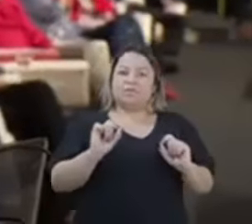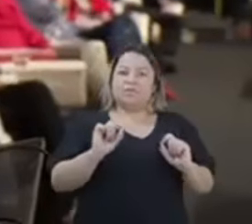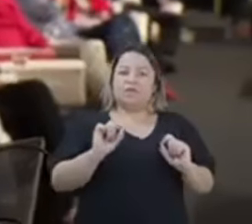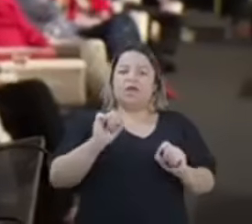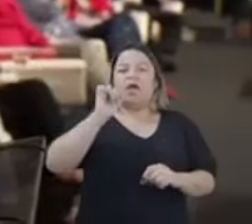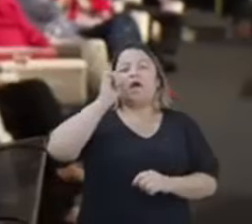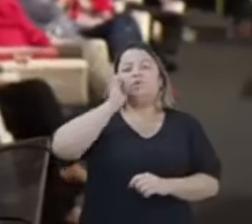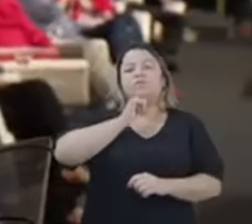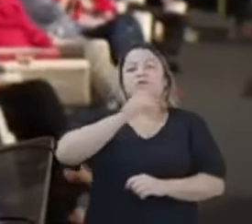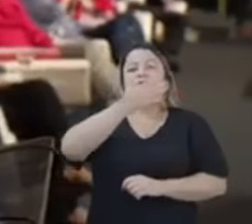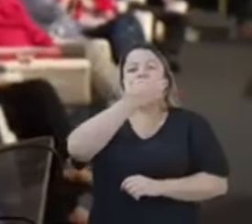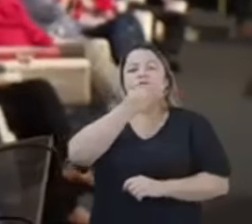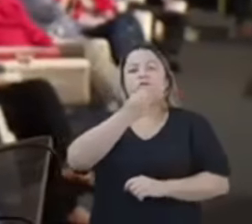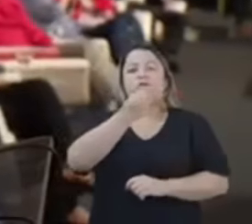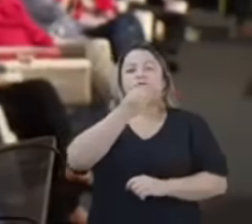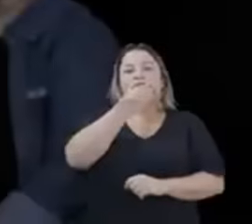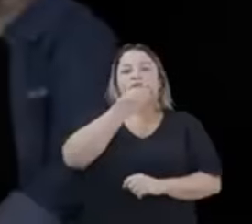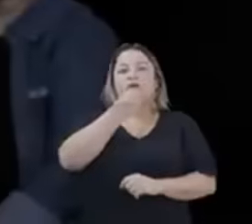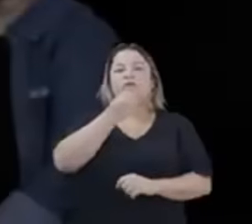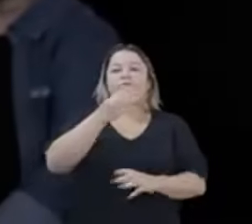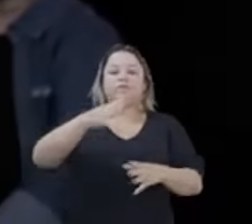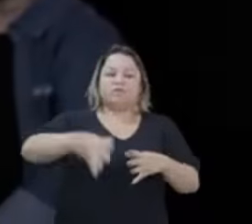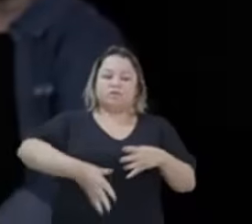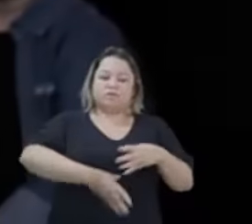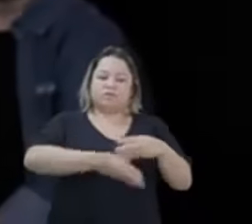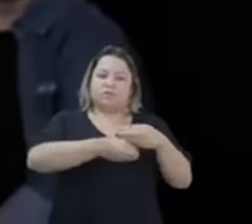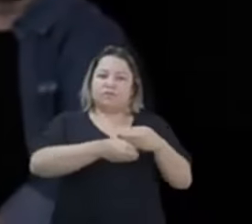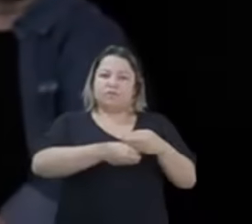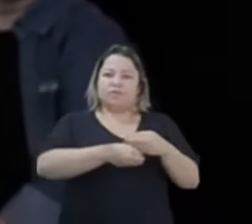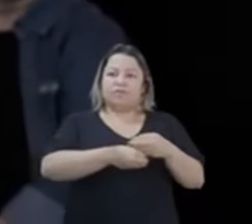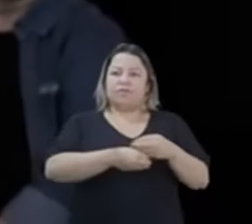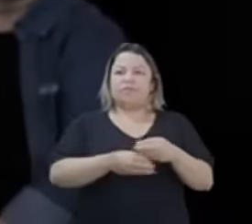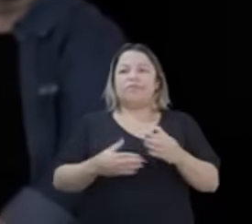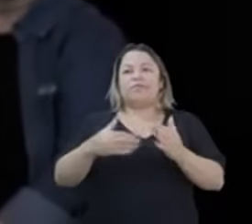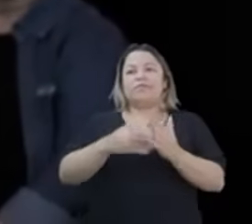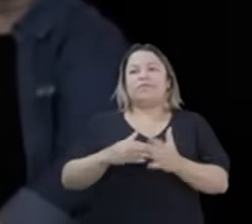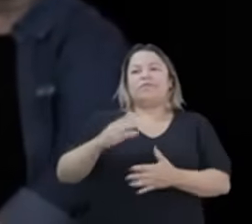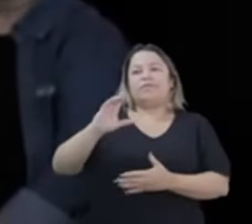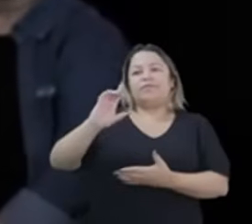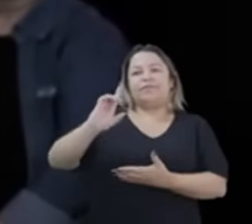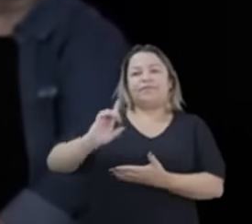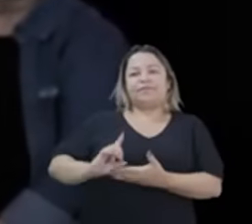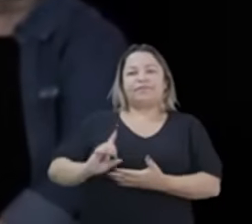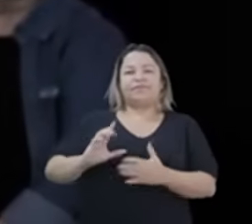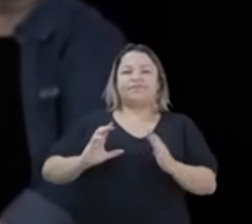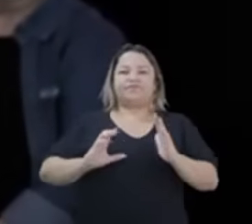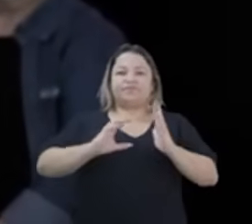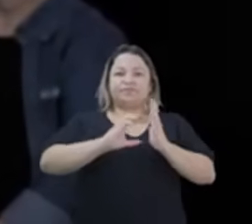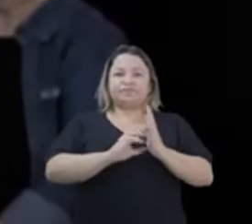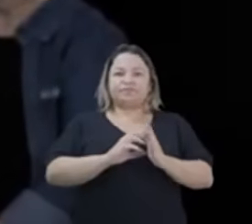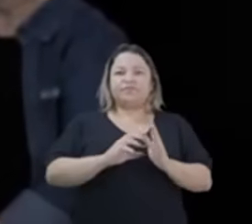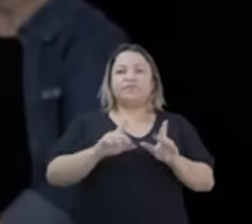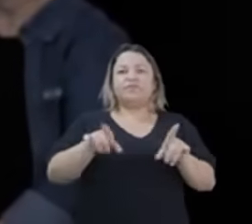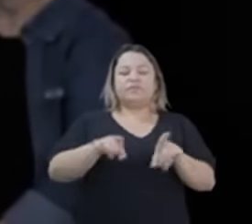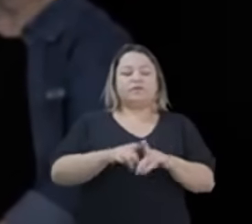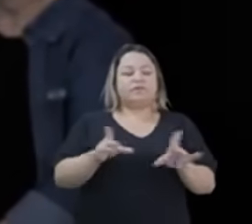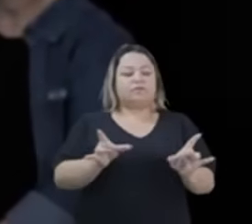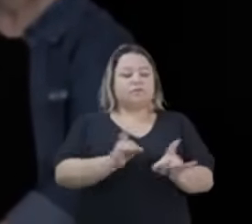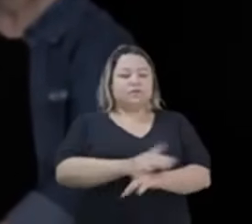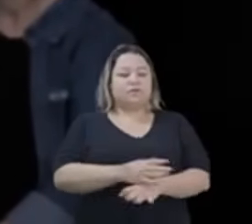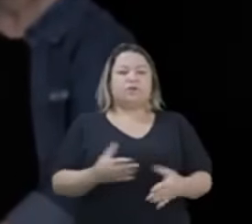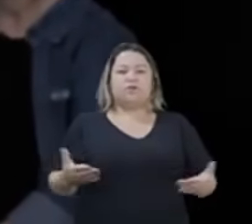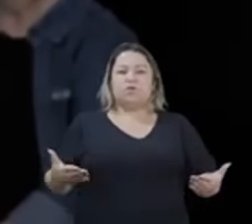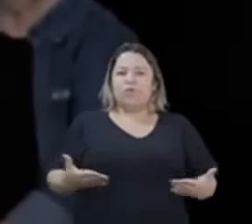as mulheres e homens que compuseram a última direção do nosso partido nesse ciclo que se encerra